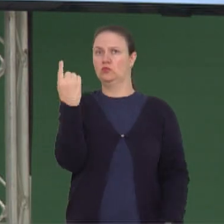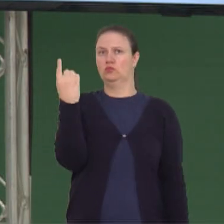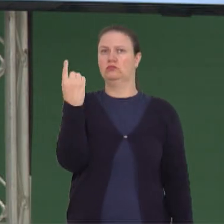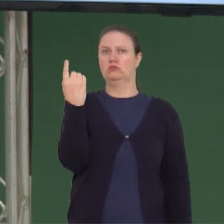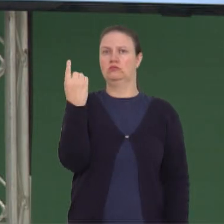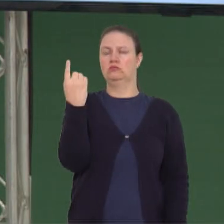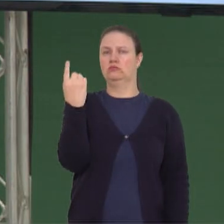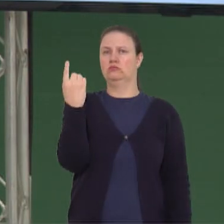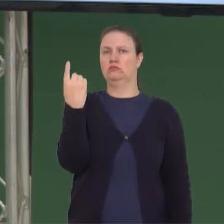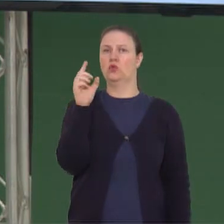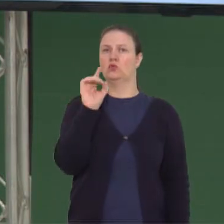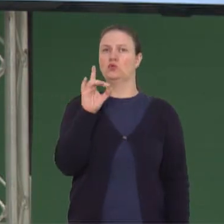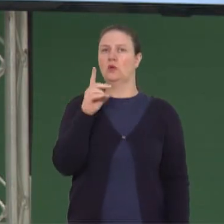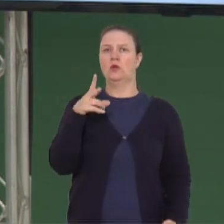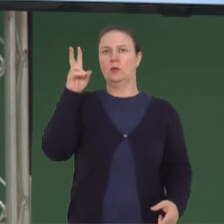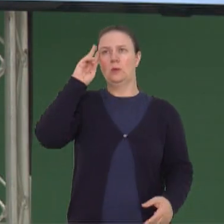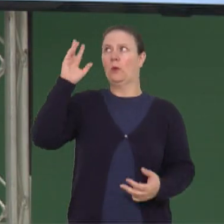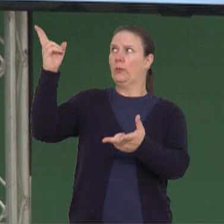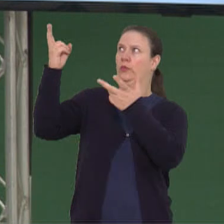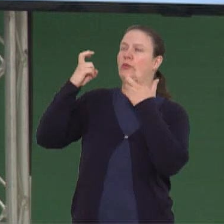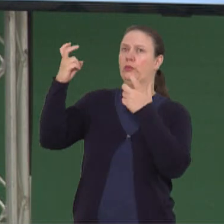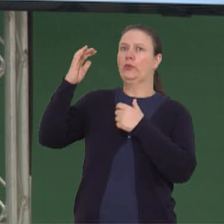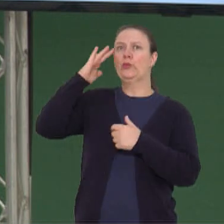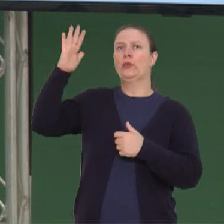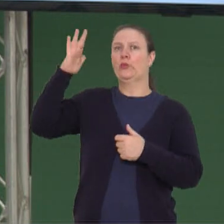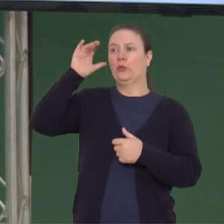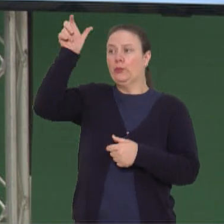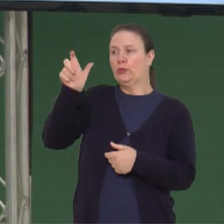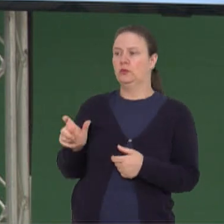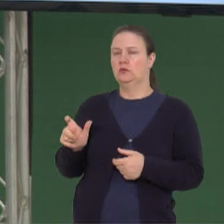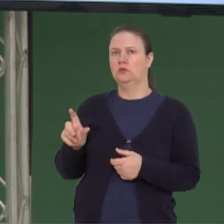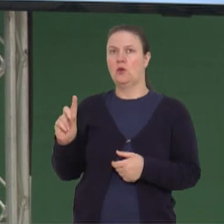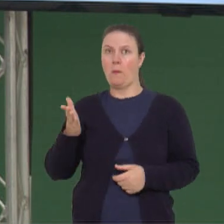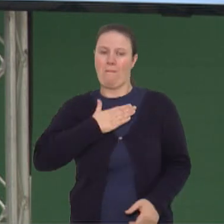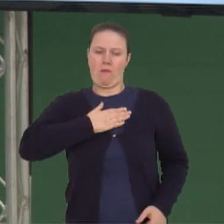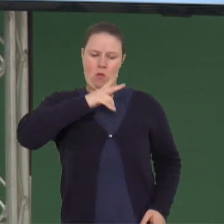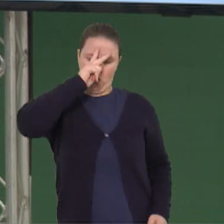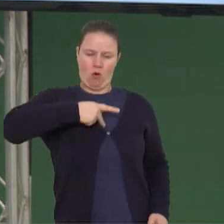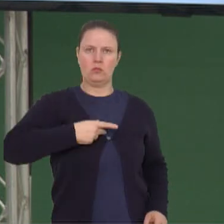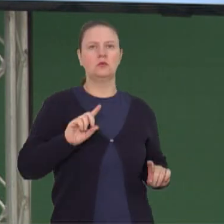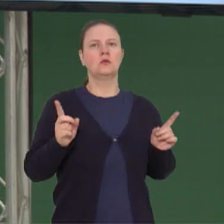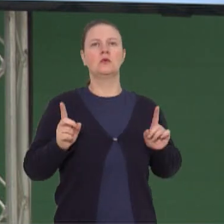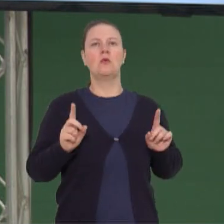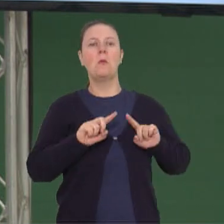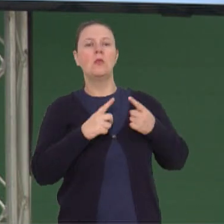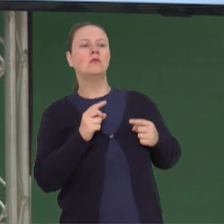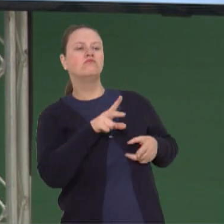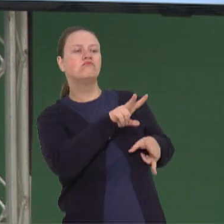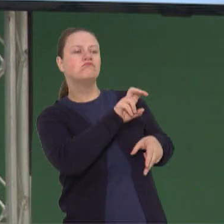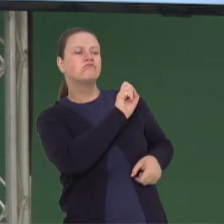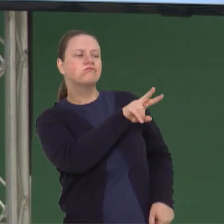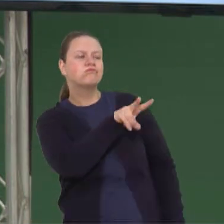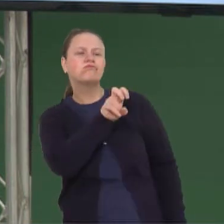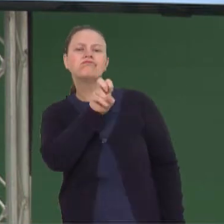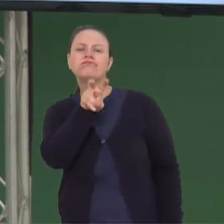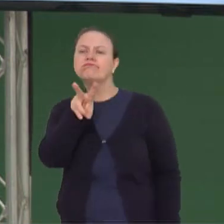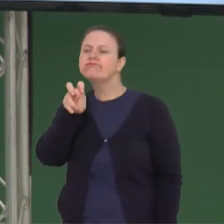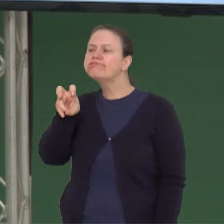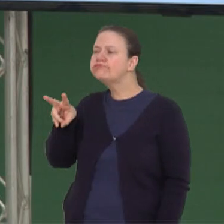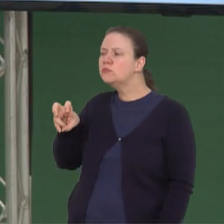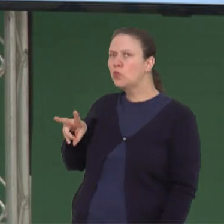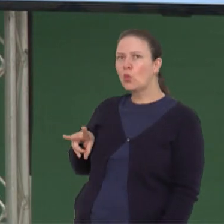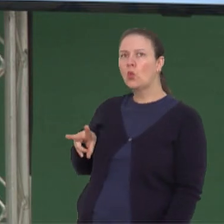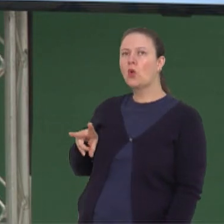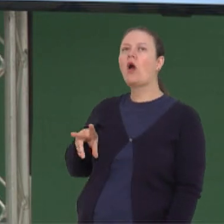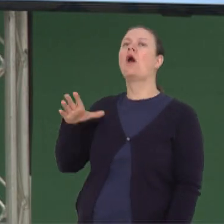atenção no filósofo, no que o filósofo é, etc. Não de mim, mas do logos, tendo ouvido,